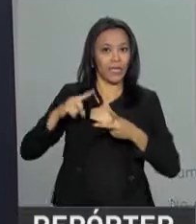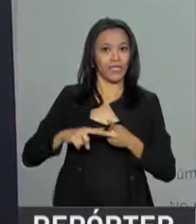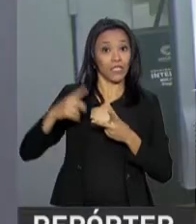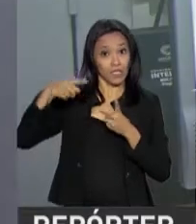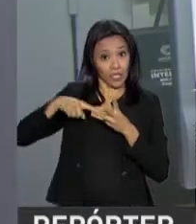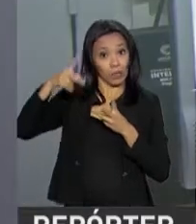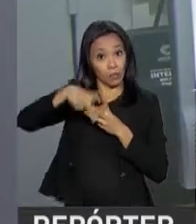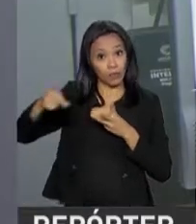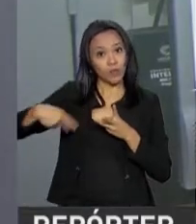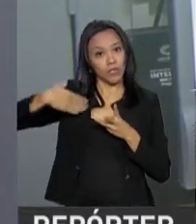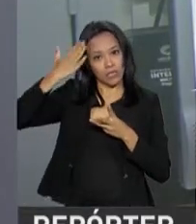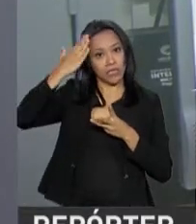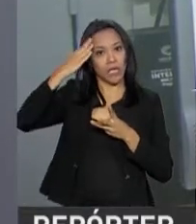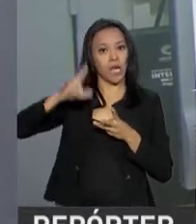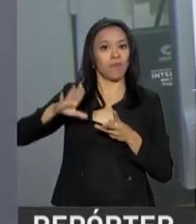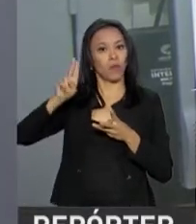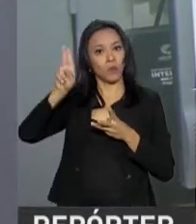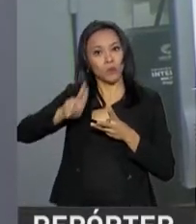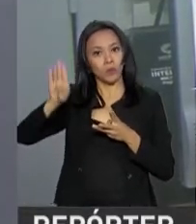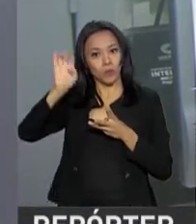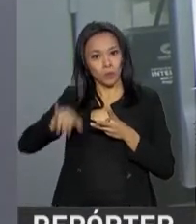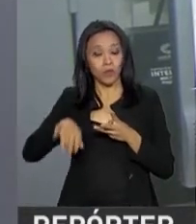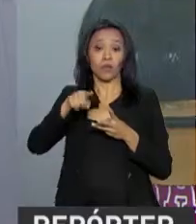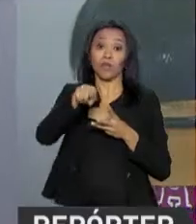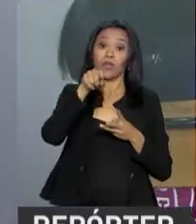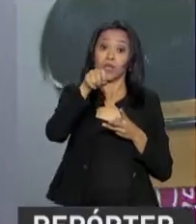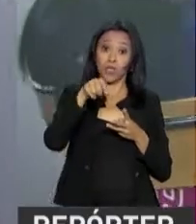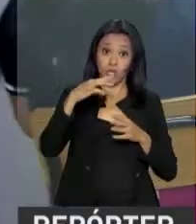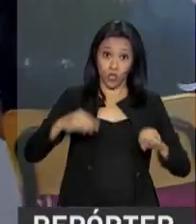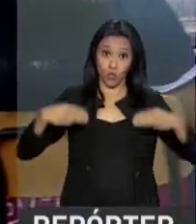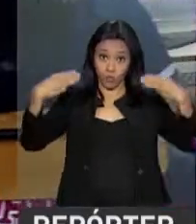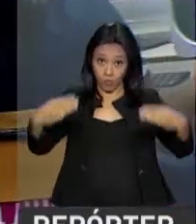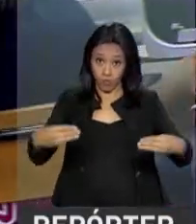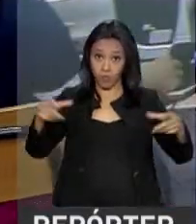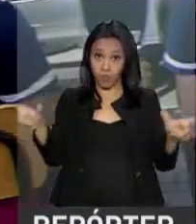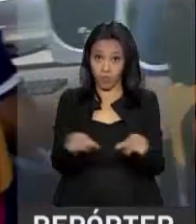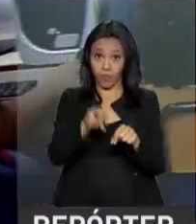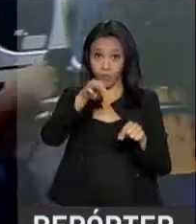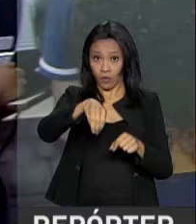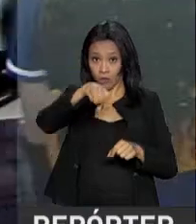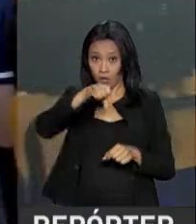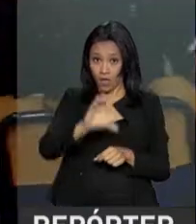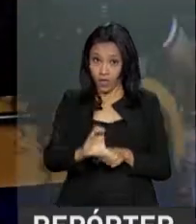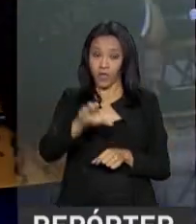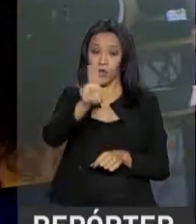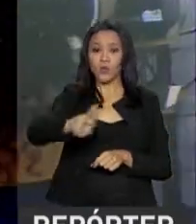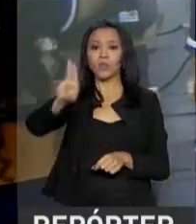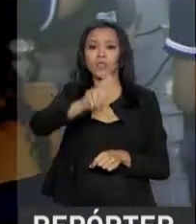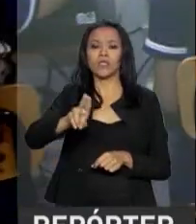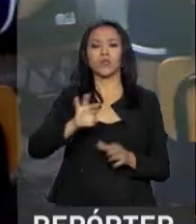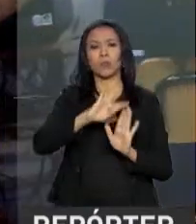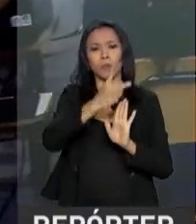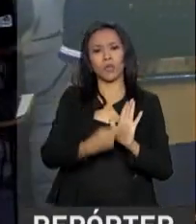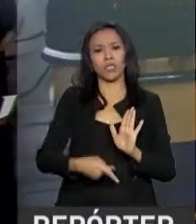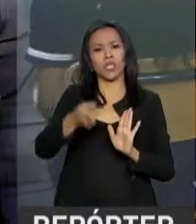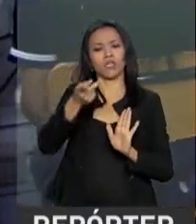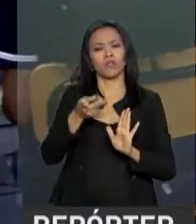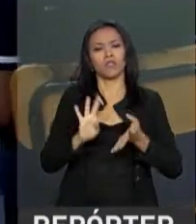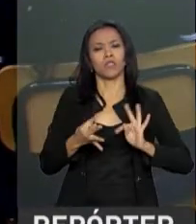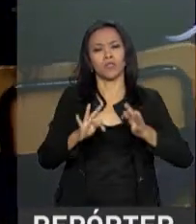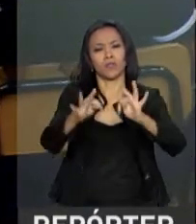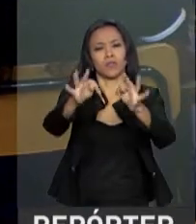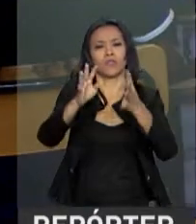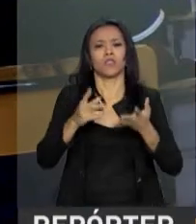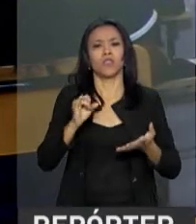orientados infraestrutura que o ministério da educação através do programa de inovação educação conectada